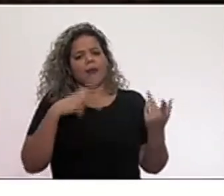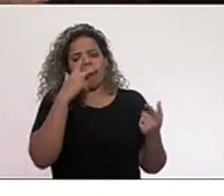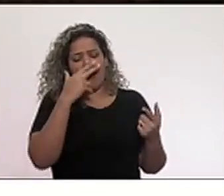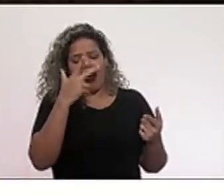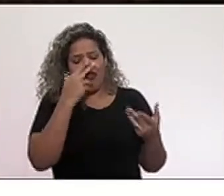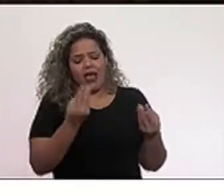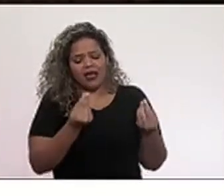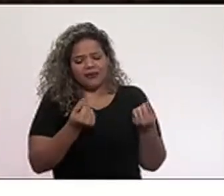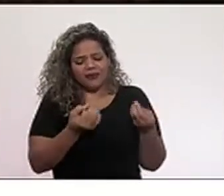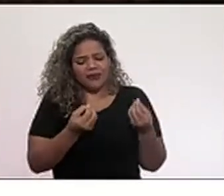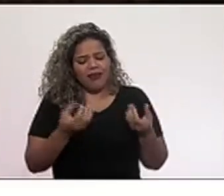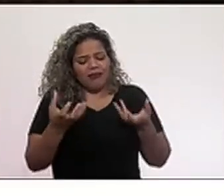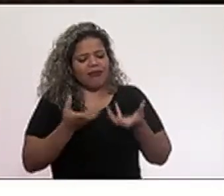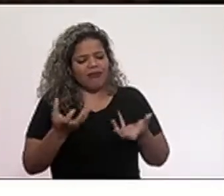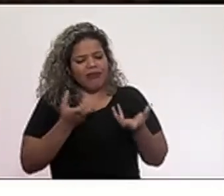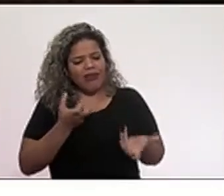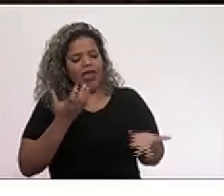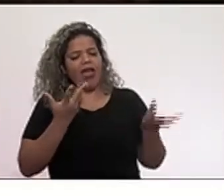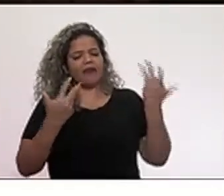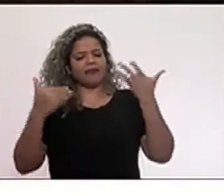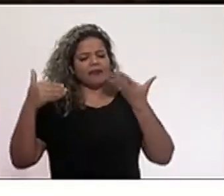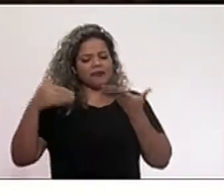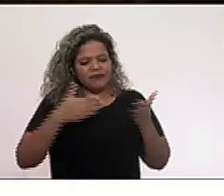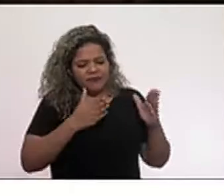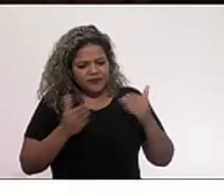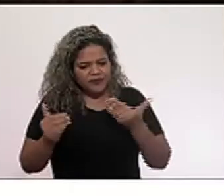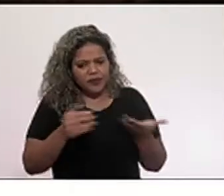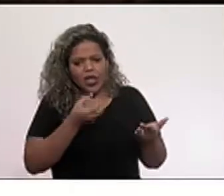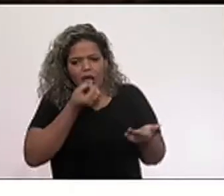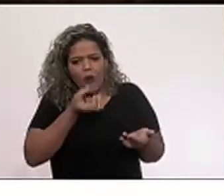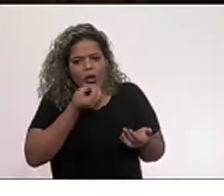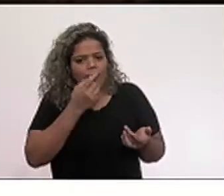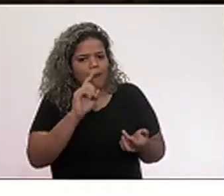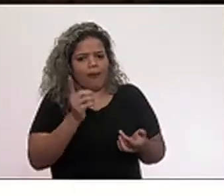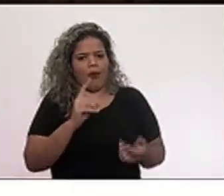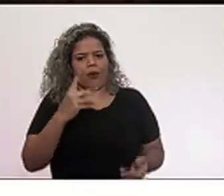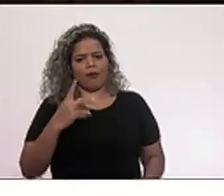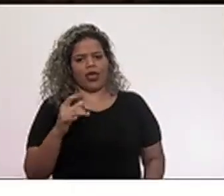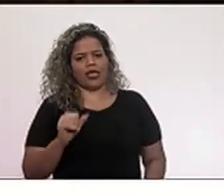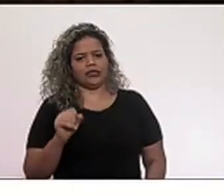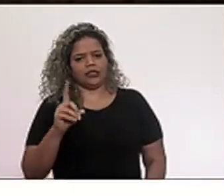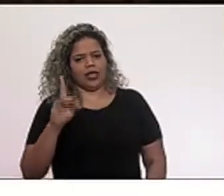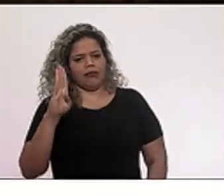tisnando a trajetória do PSDB. Muito obrigado, senhor presidente.